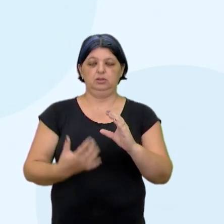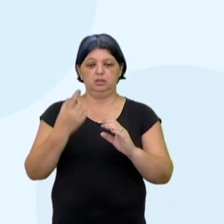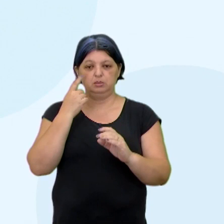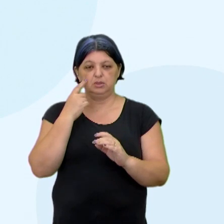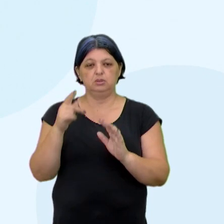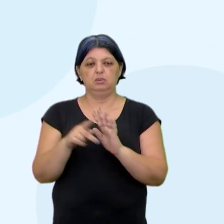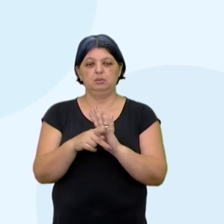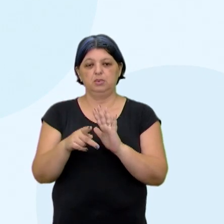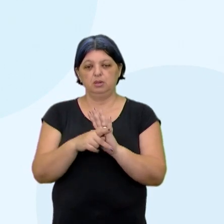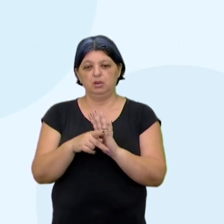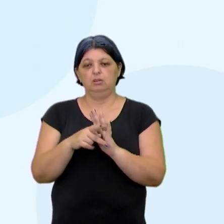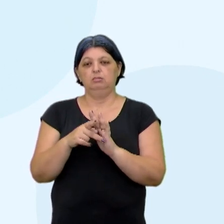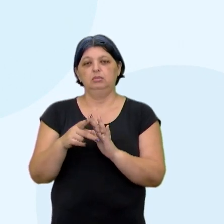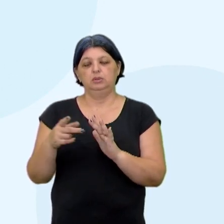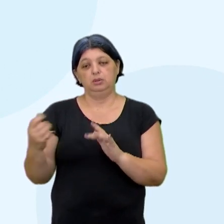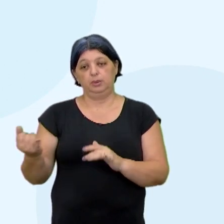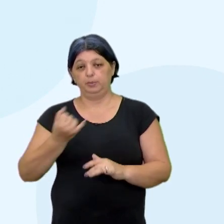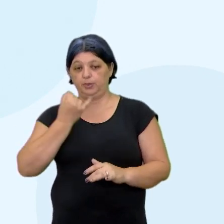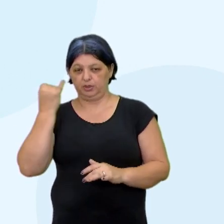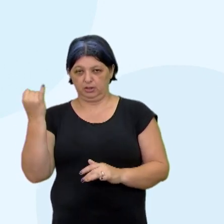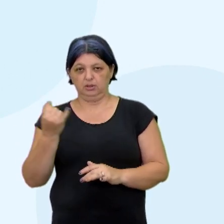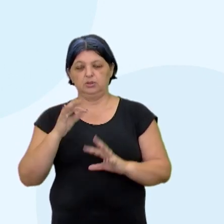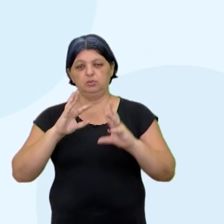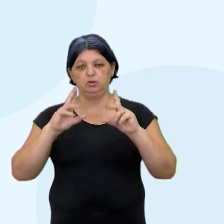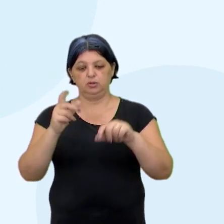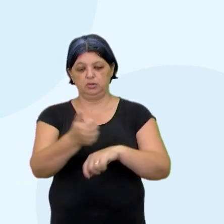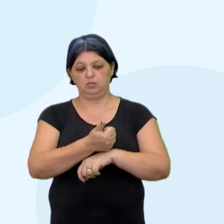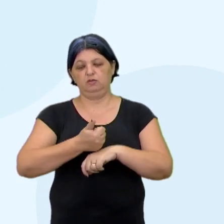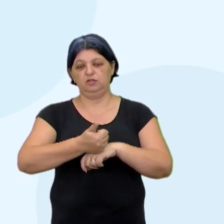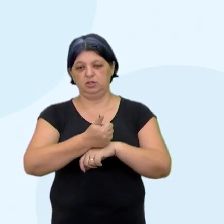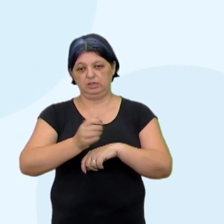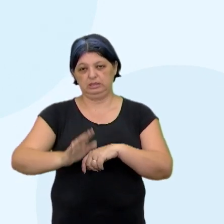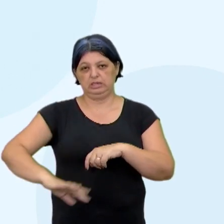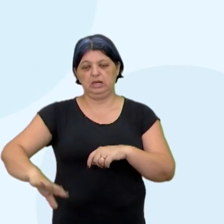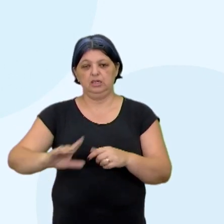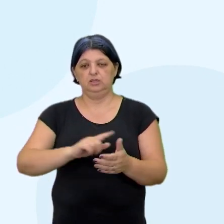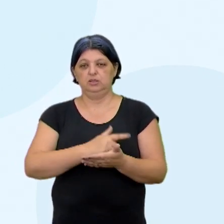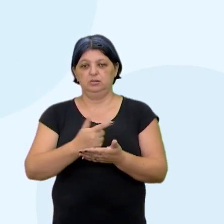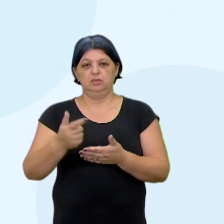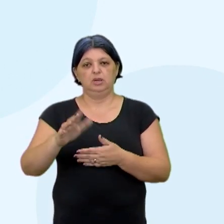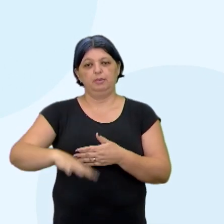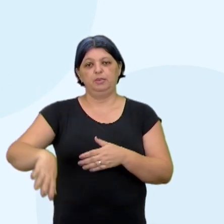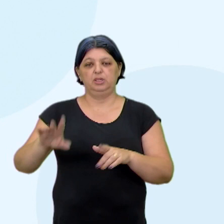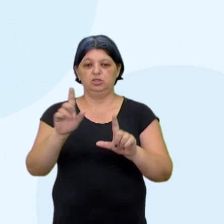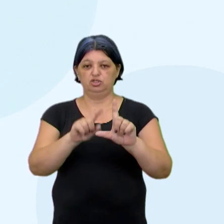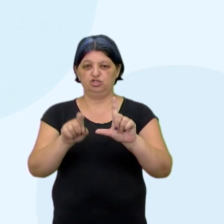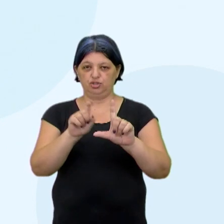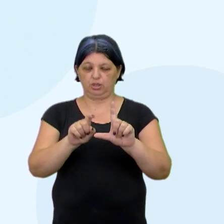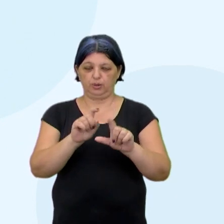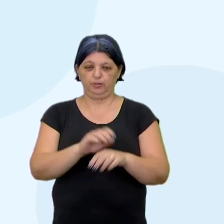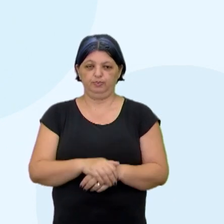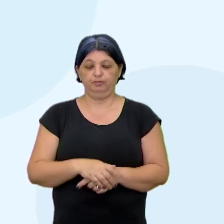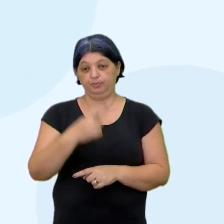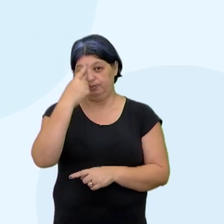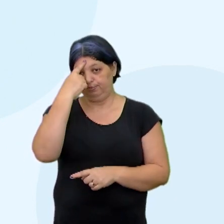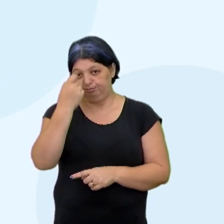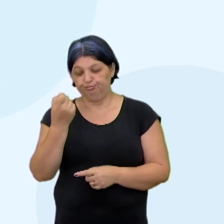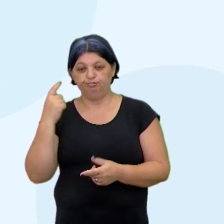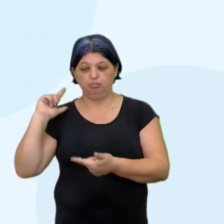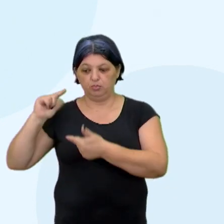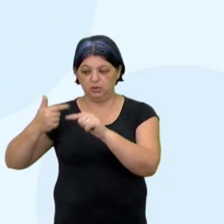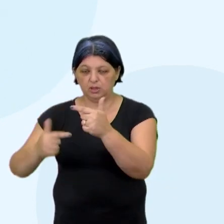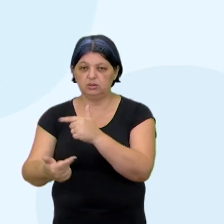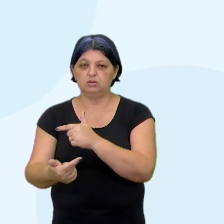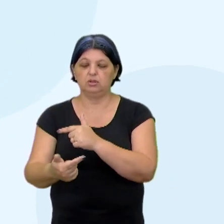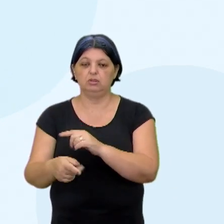valor assumido por todos os profissionais do jornalismo em ambiente digital. A tradicional ideia do jornalismo